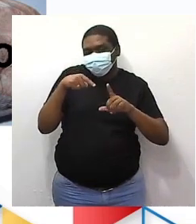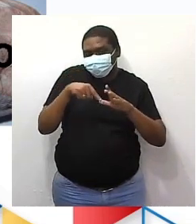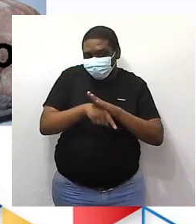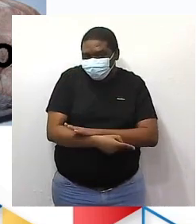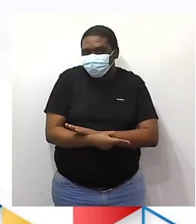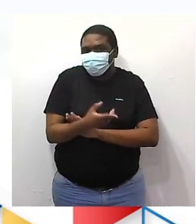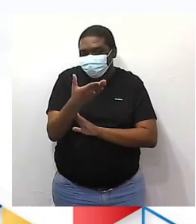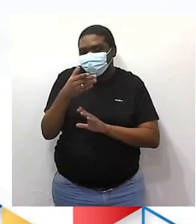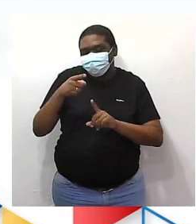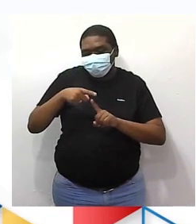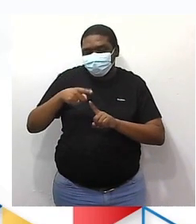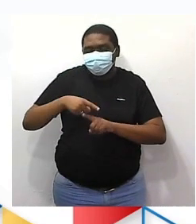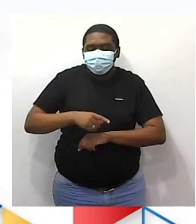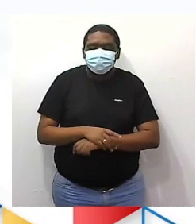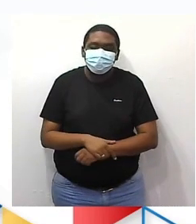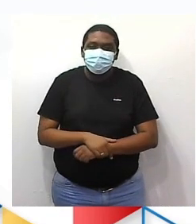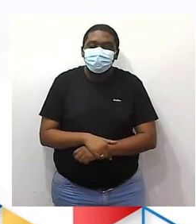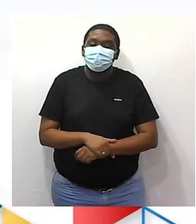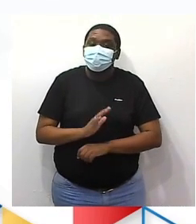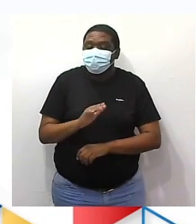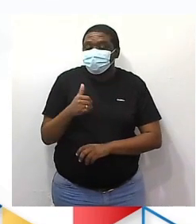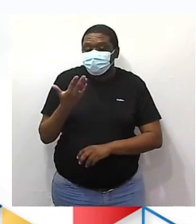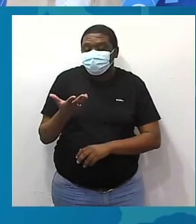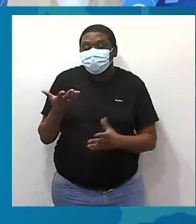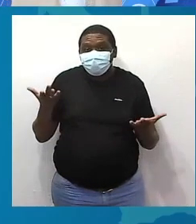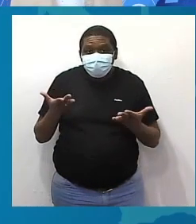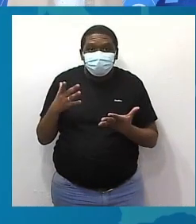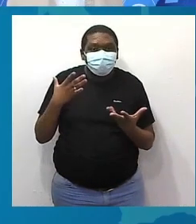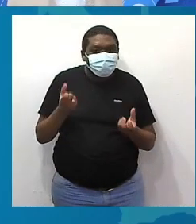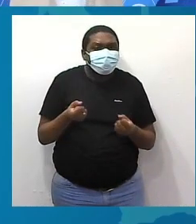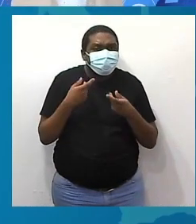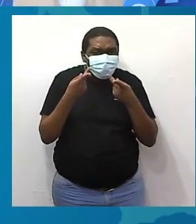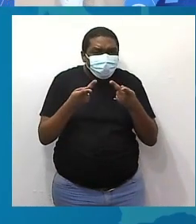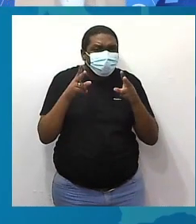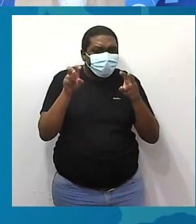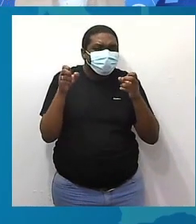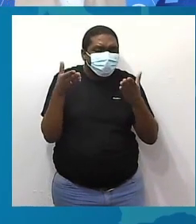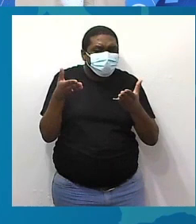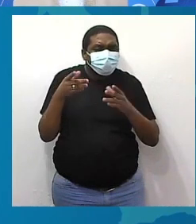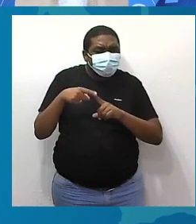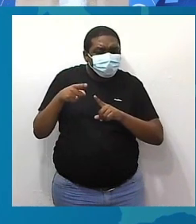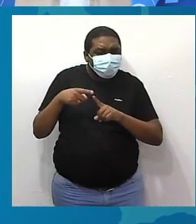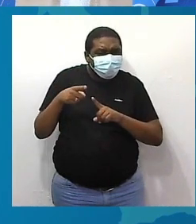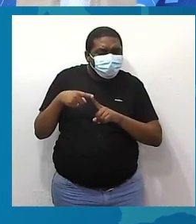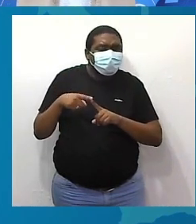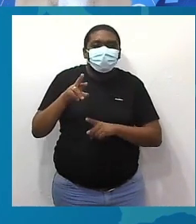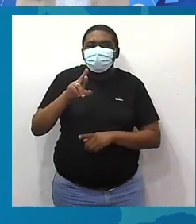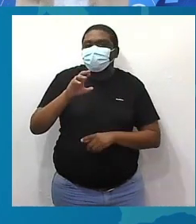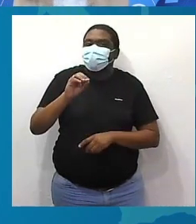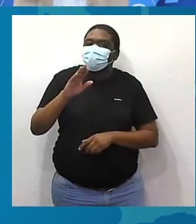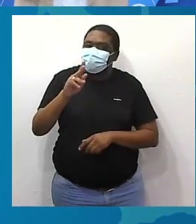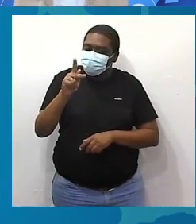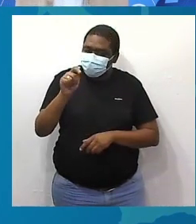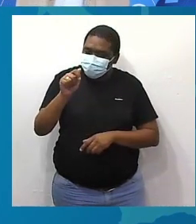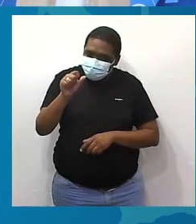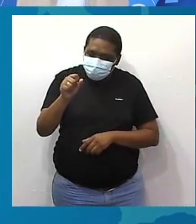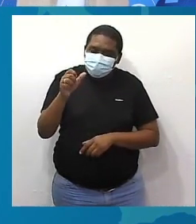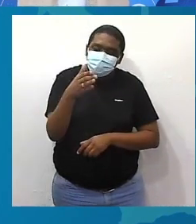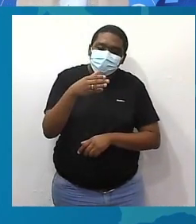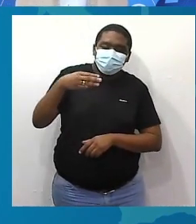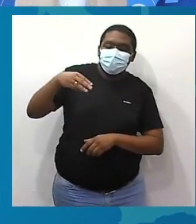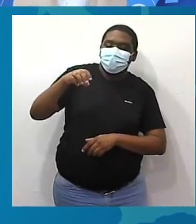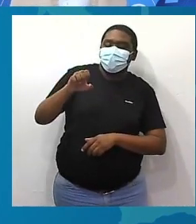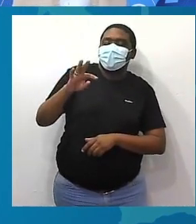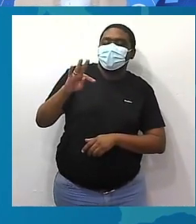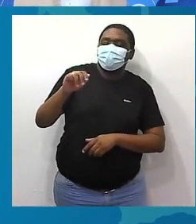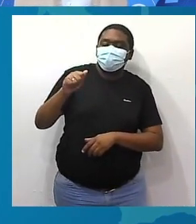são sedimentares. Bom, bora agora falar sobre as rochas que são metamórficas. Elas